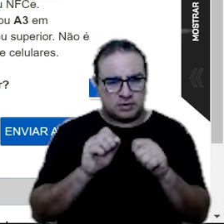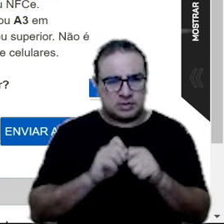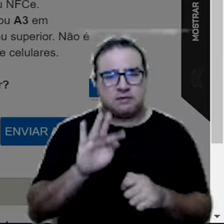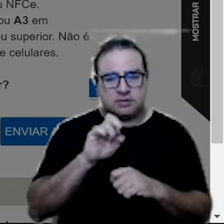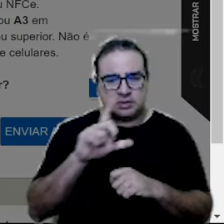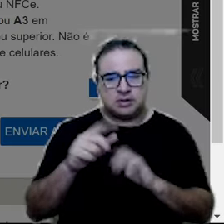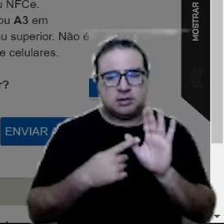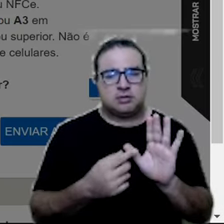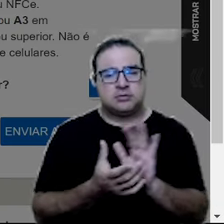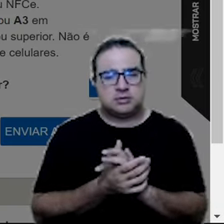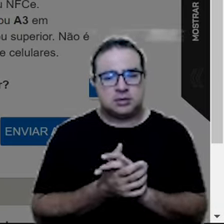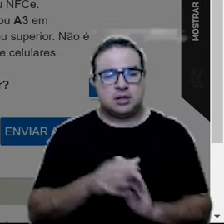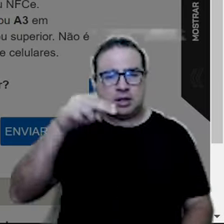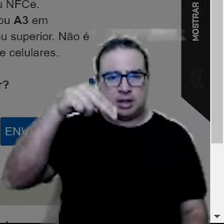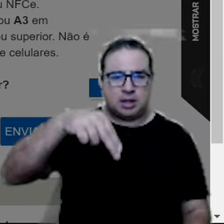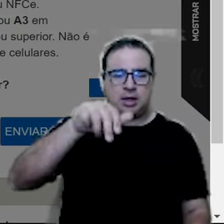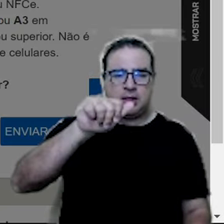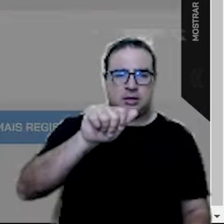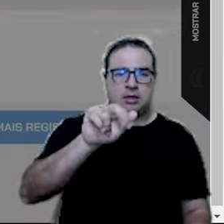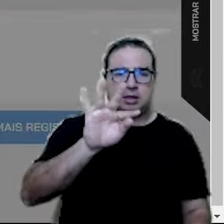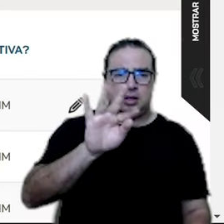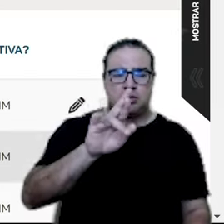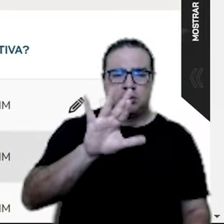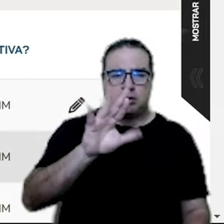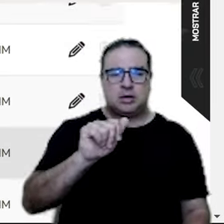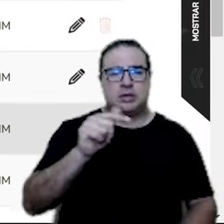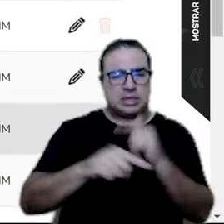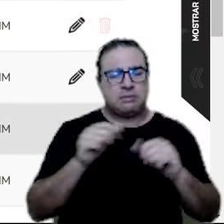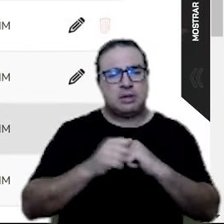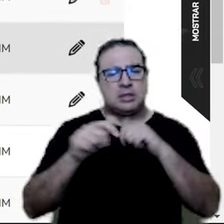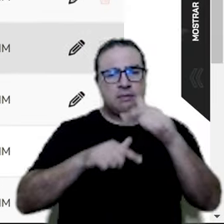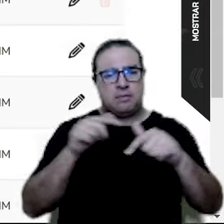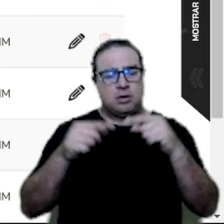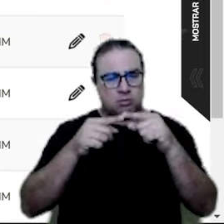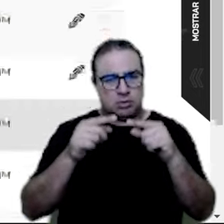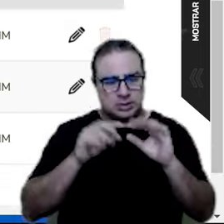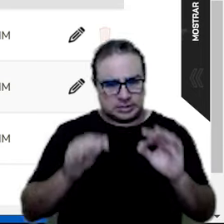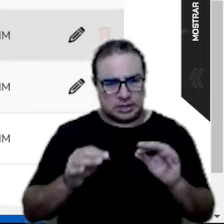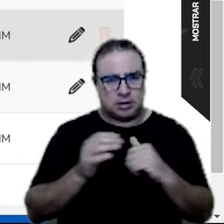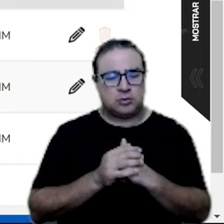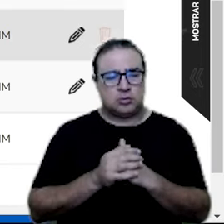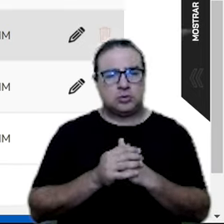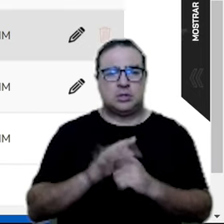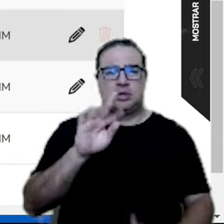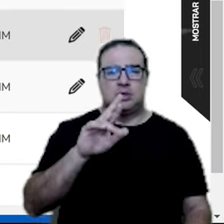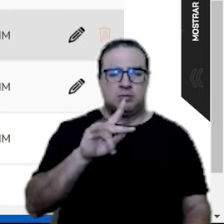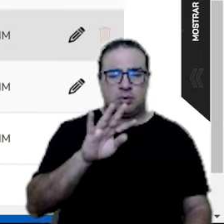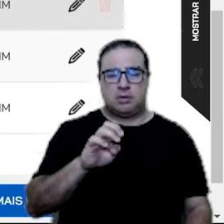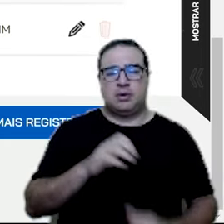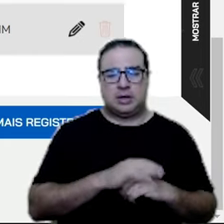configuração fiscal a parte de natureza da operação também que é a parte de serviços de transporte